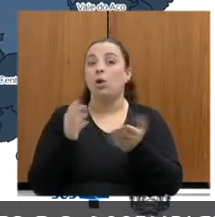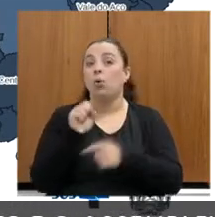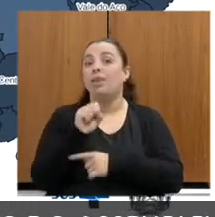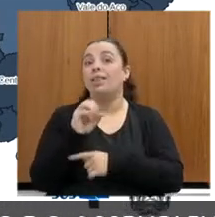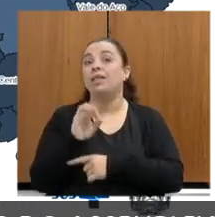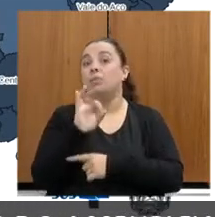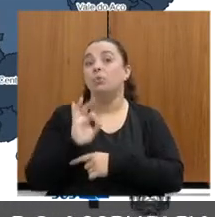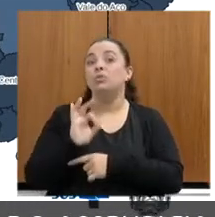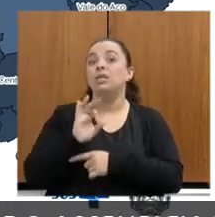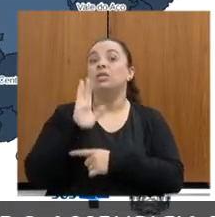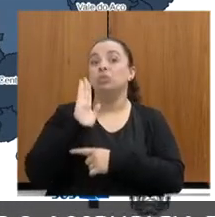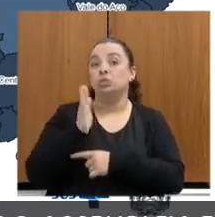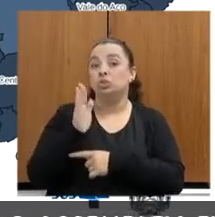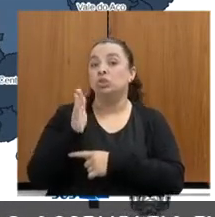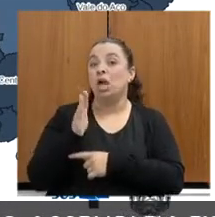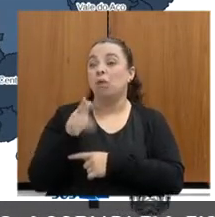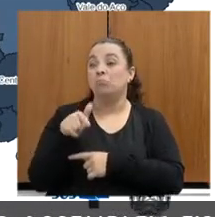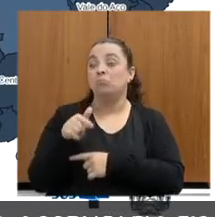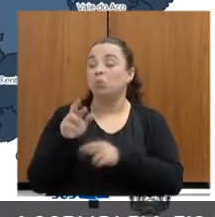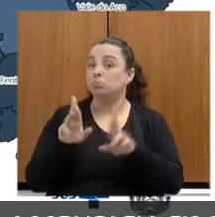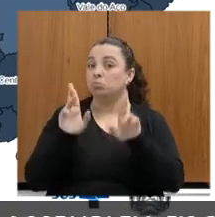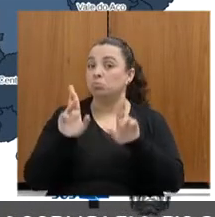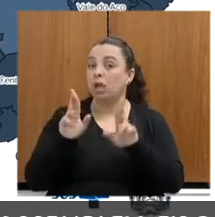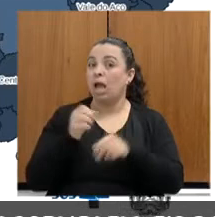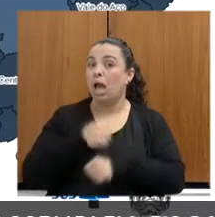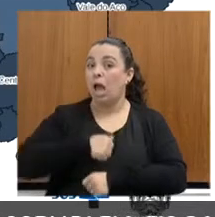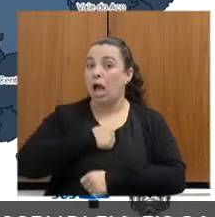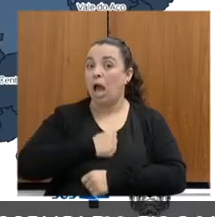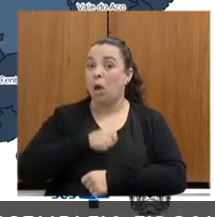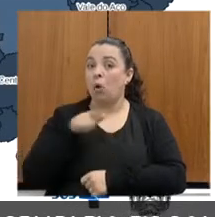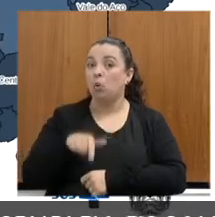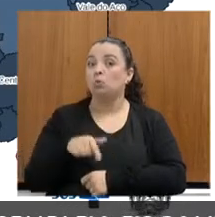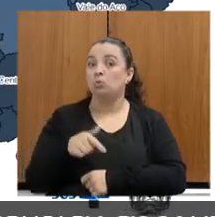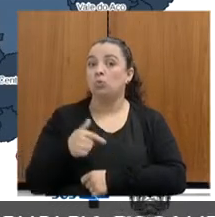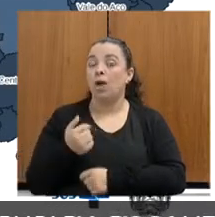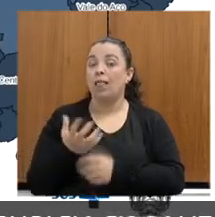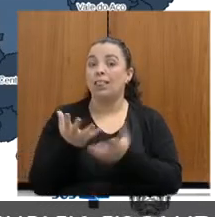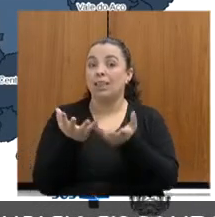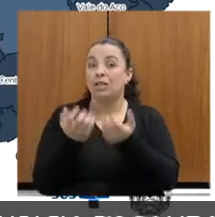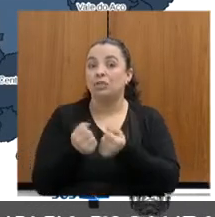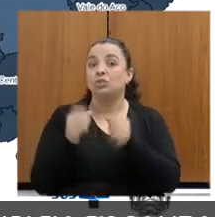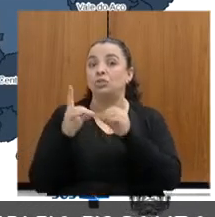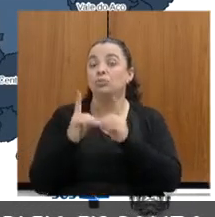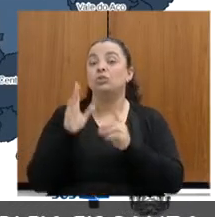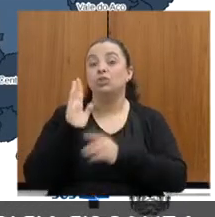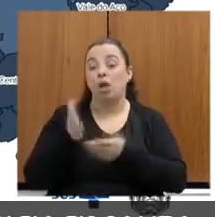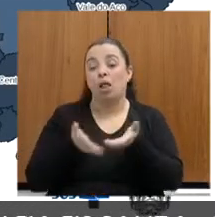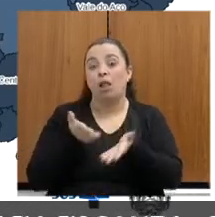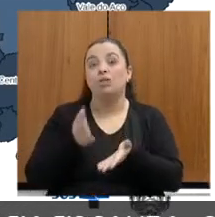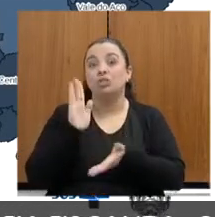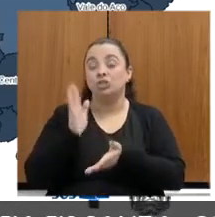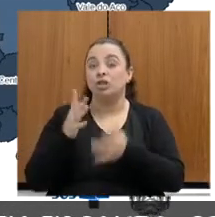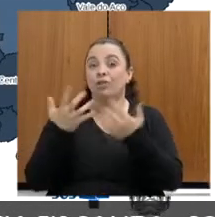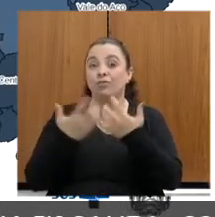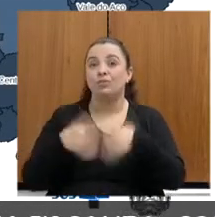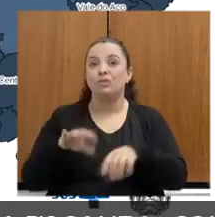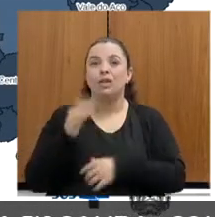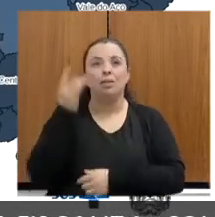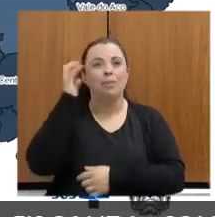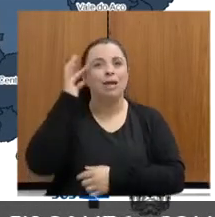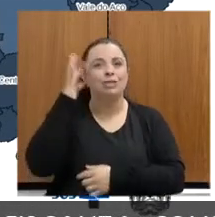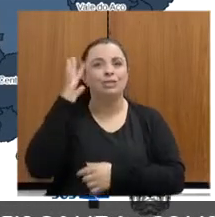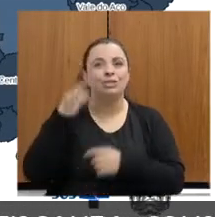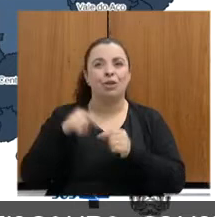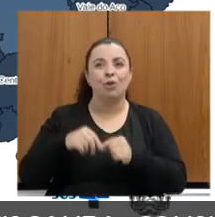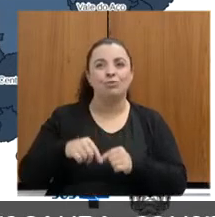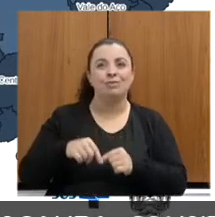expectativa que Agosto o serviço esteja funcionando imagina Noroeste e aqui vai lá de São Gotardo a embaixo até Unaí lá em